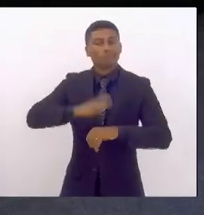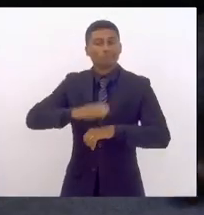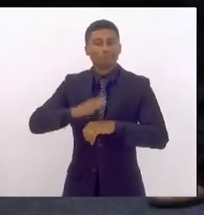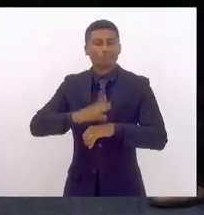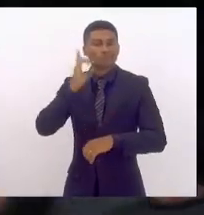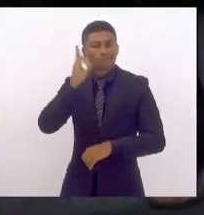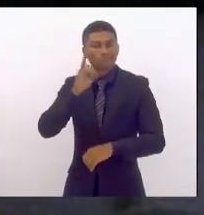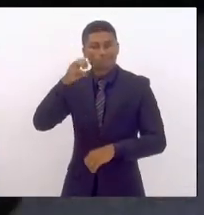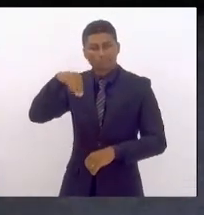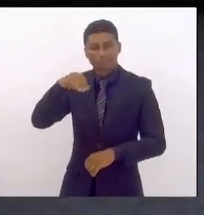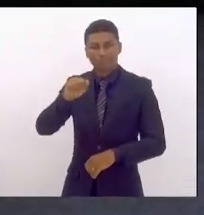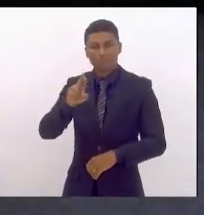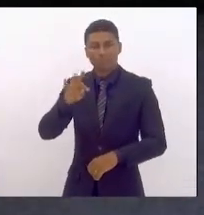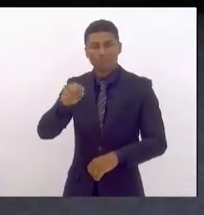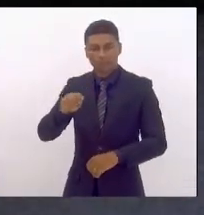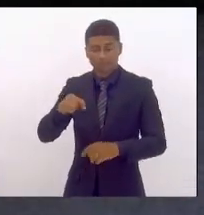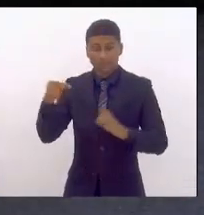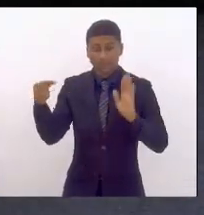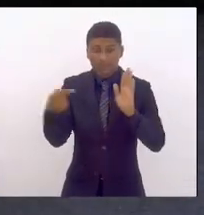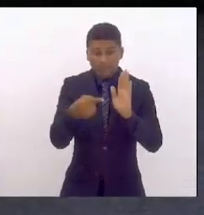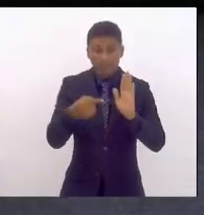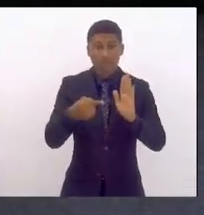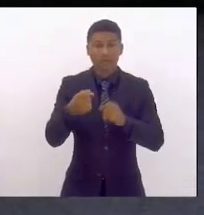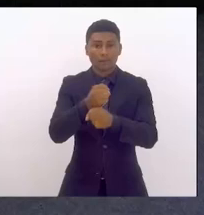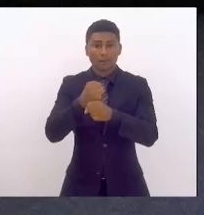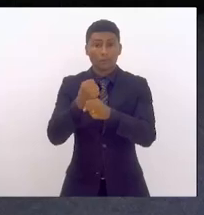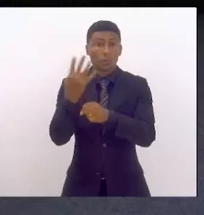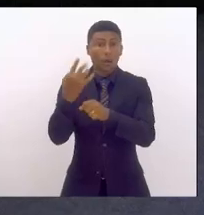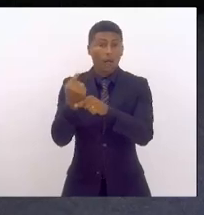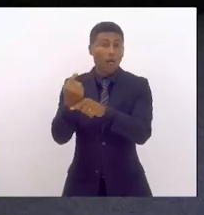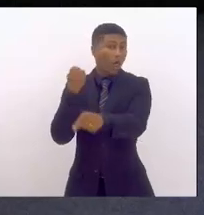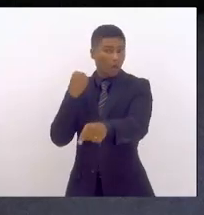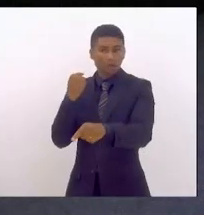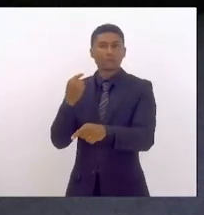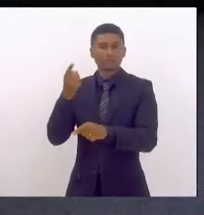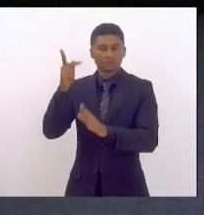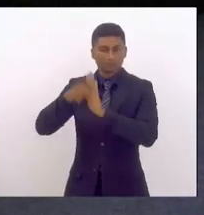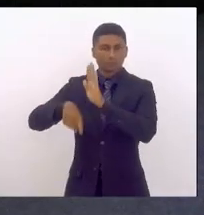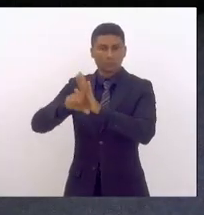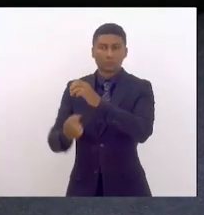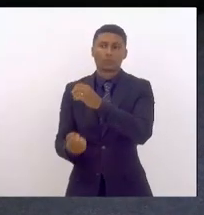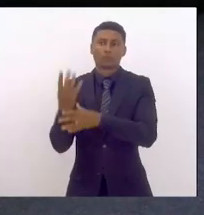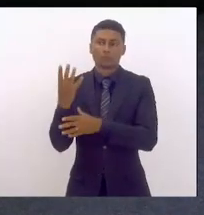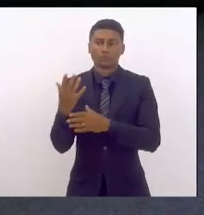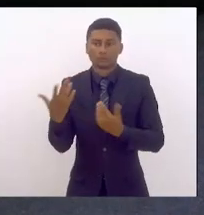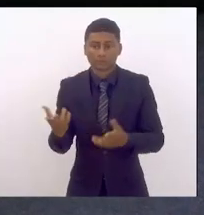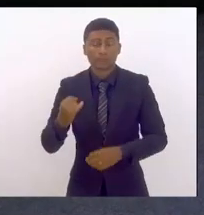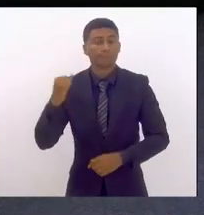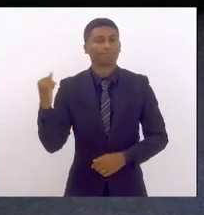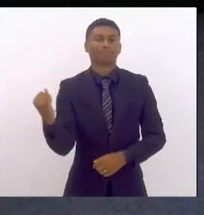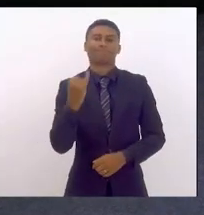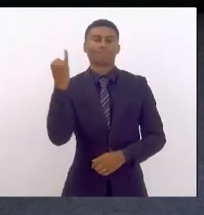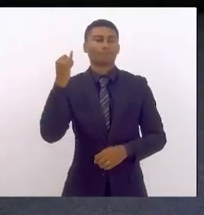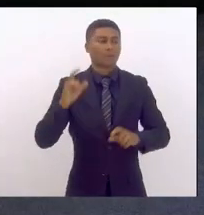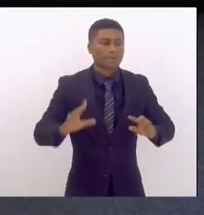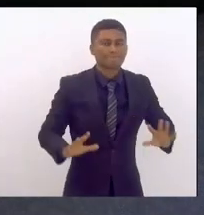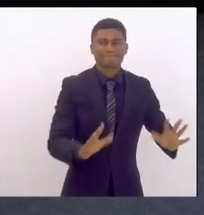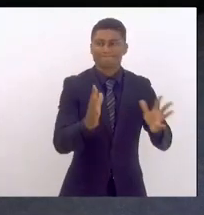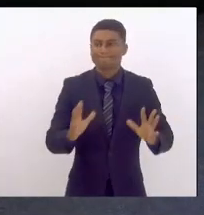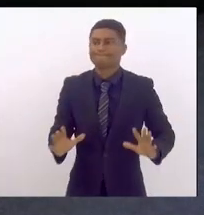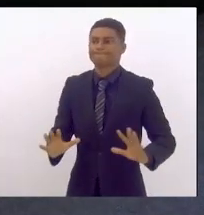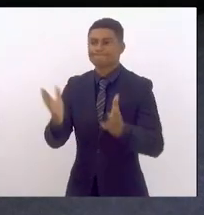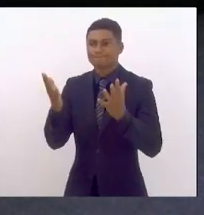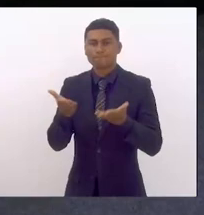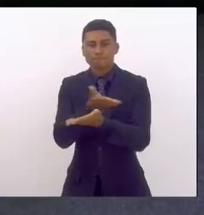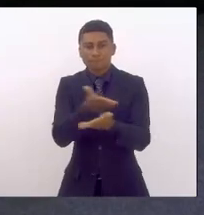aliás apresentou esse projeto há 4 anos atrás e é tão importante estimular tanto a produção